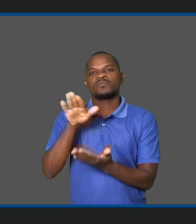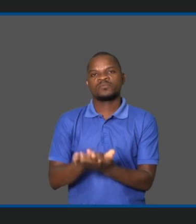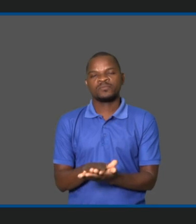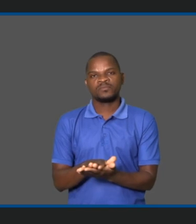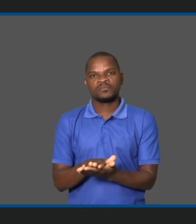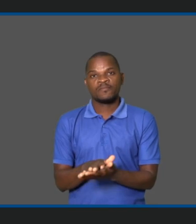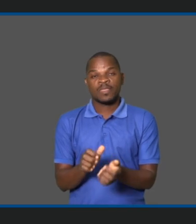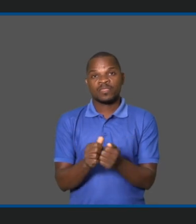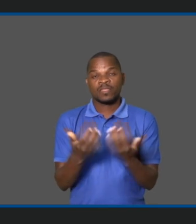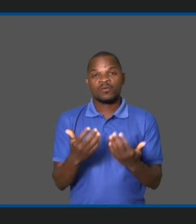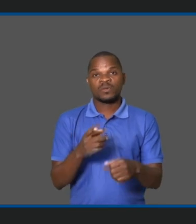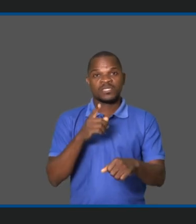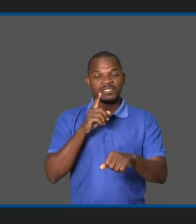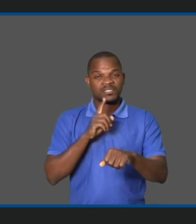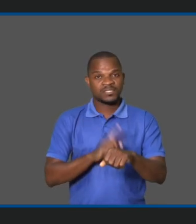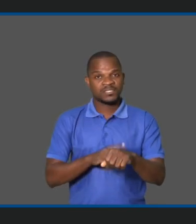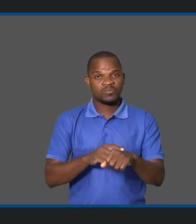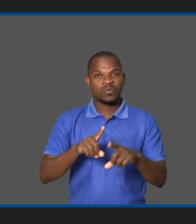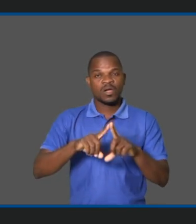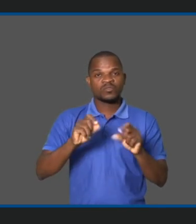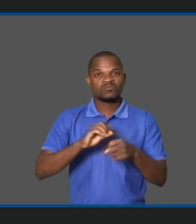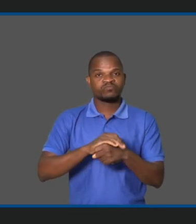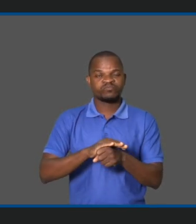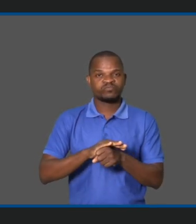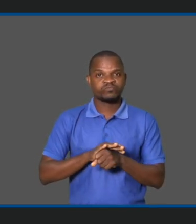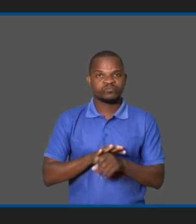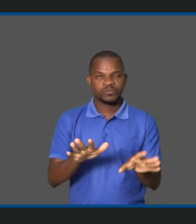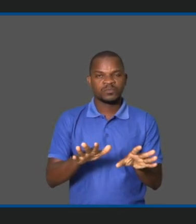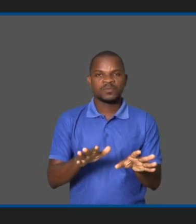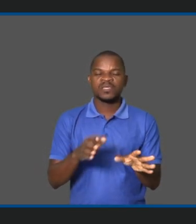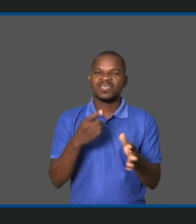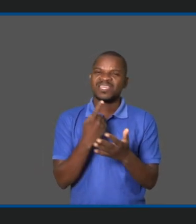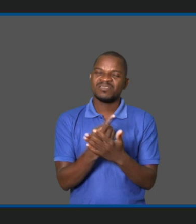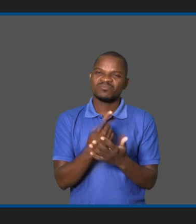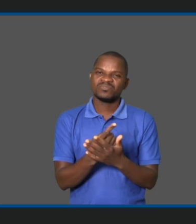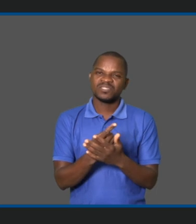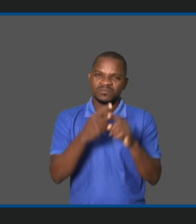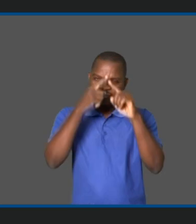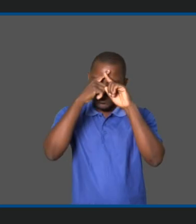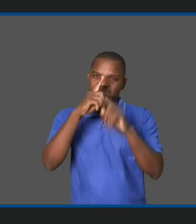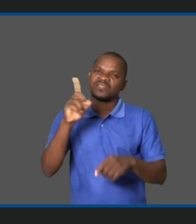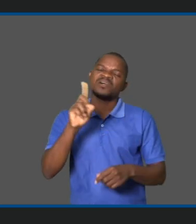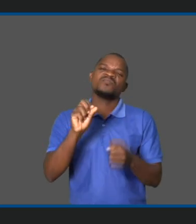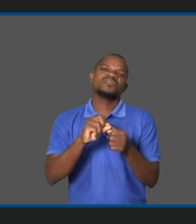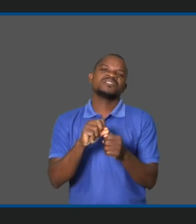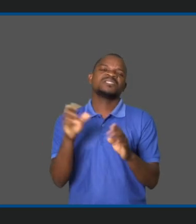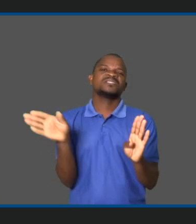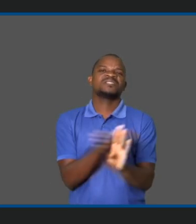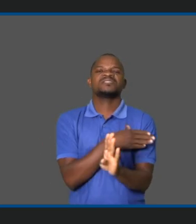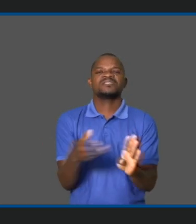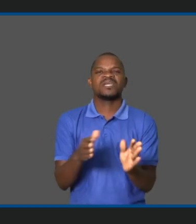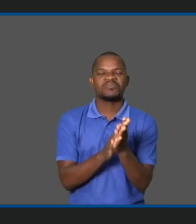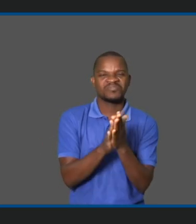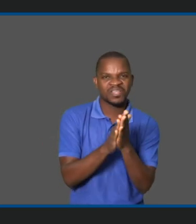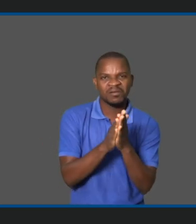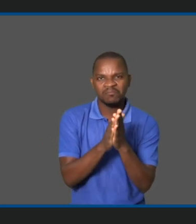pode aproveitar-se para agredir as pessoas. Sabemos que tem que manter a ordem de segurança